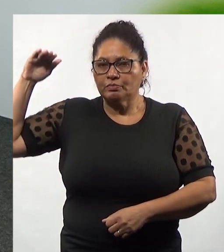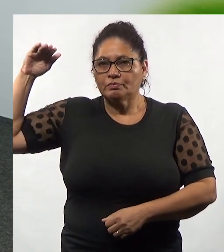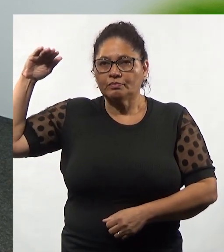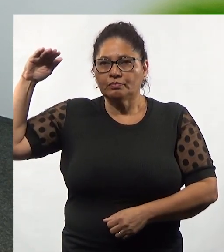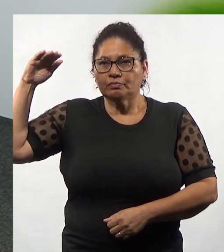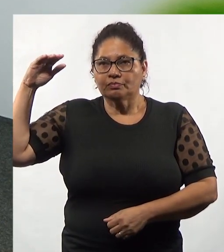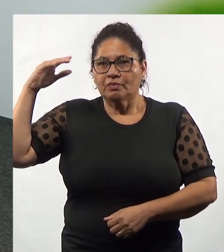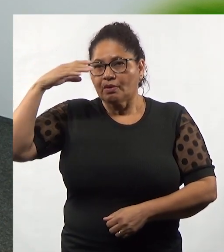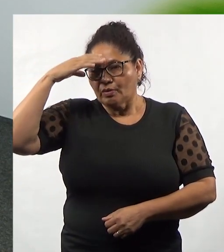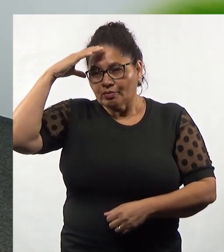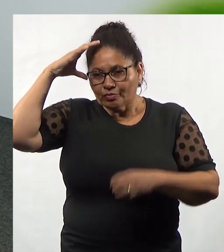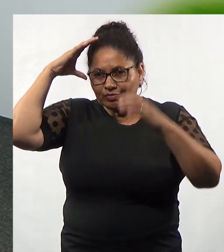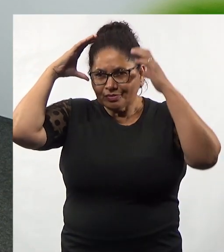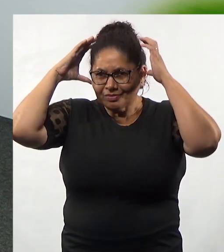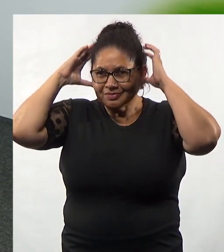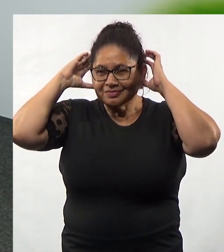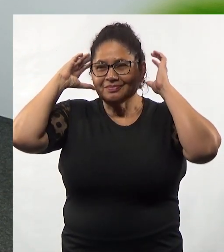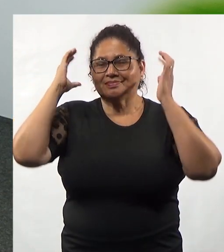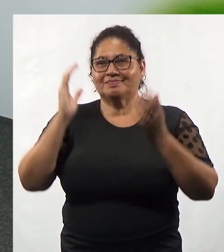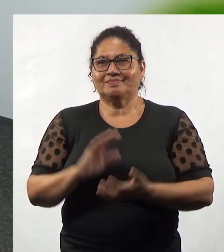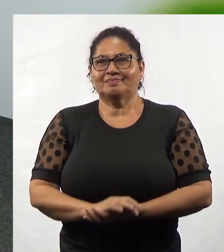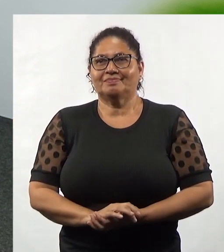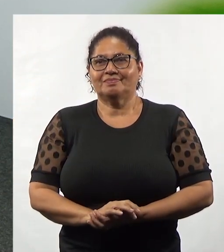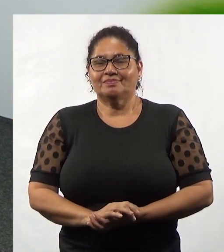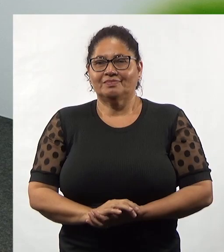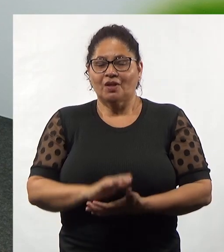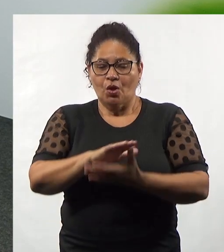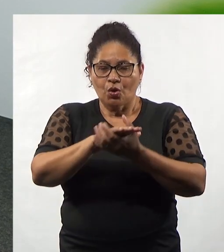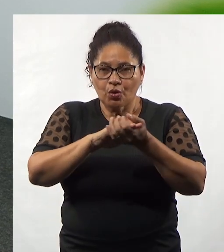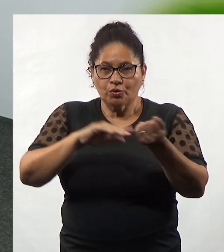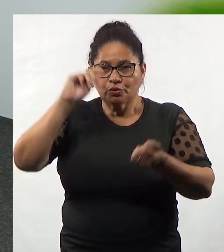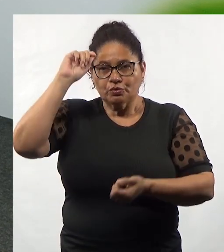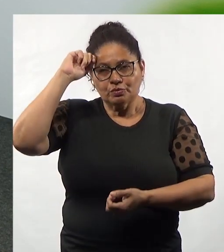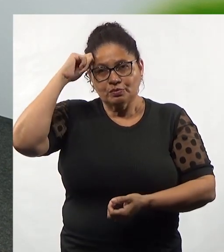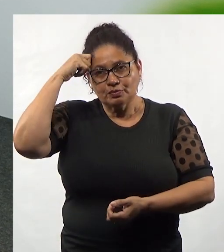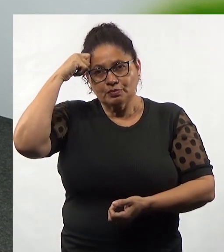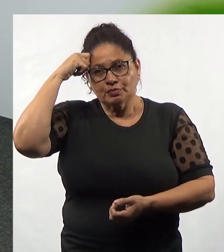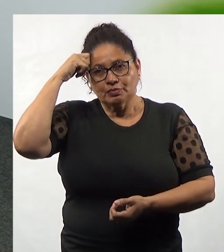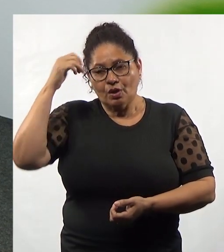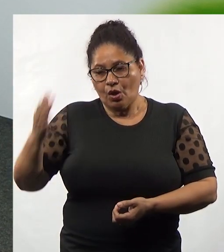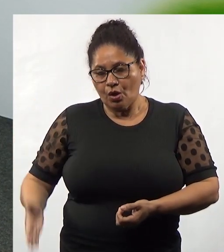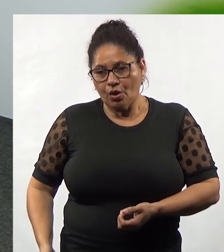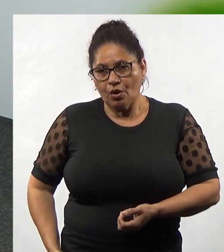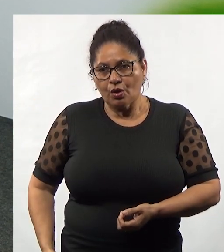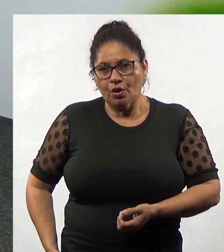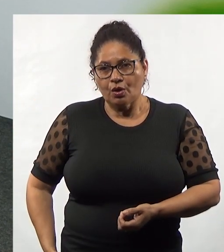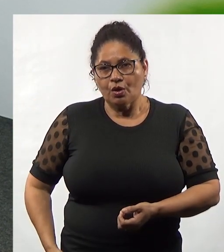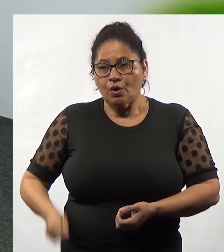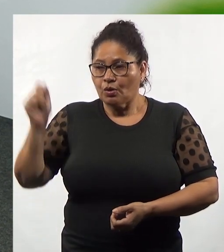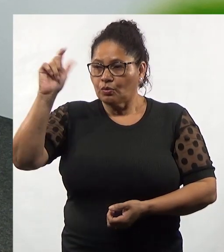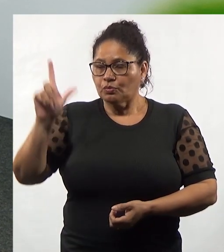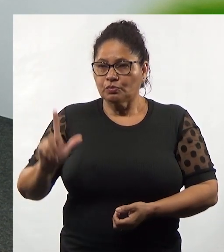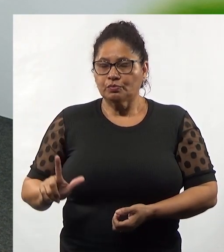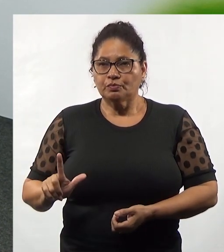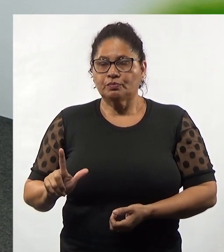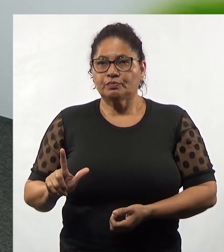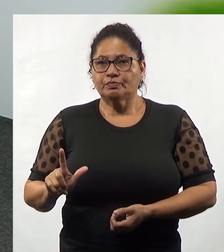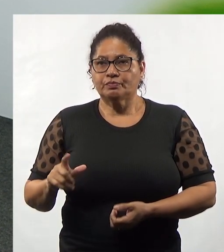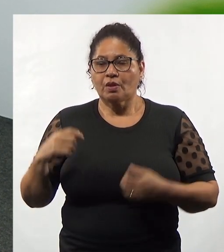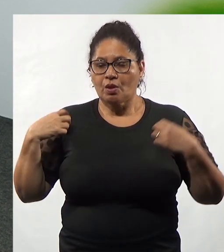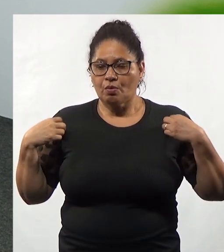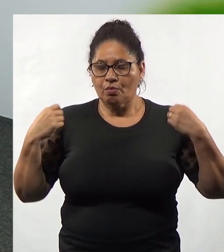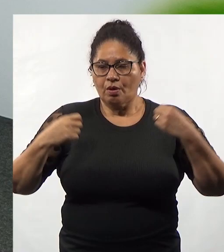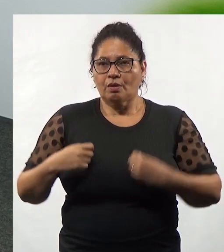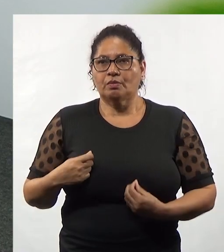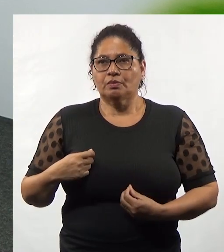baixa, cabelos baixos. Estou calçando sapatos pretos, calça da cor azul marinho e uma